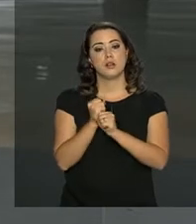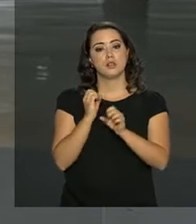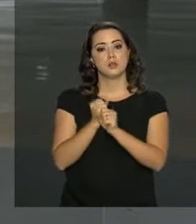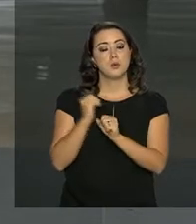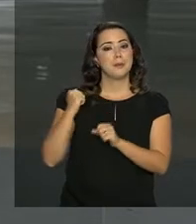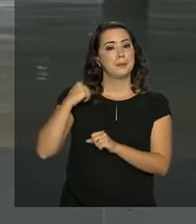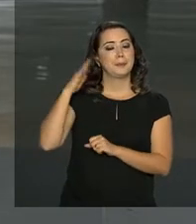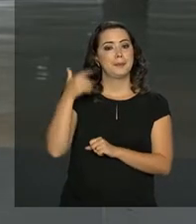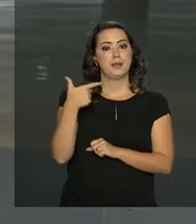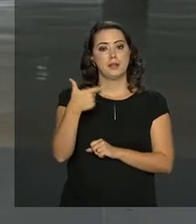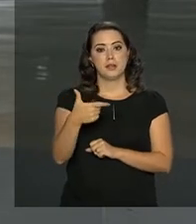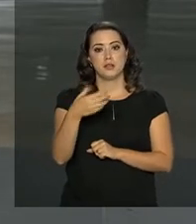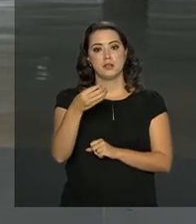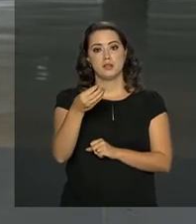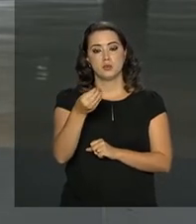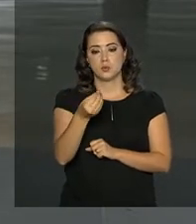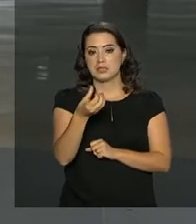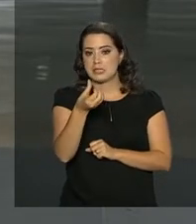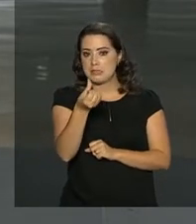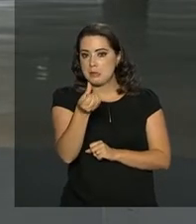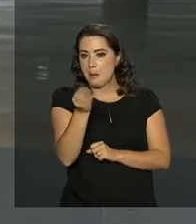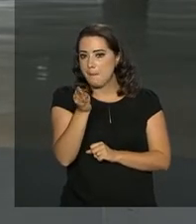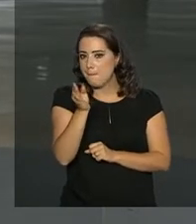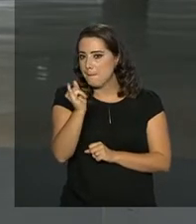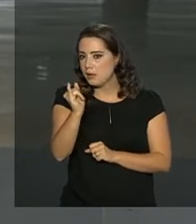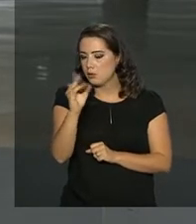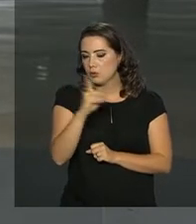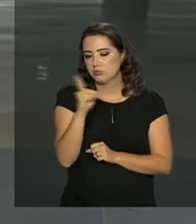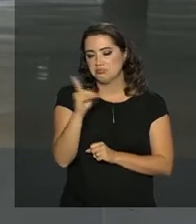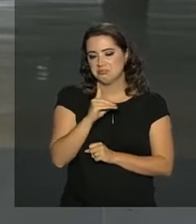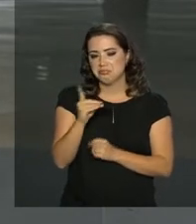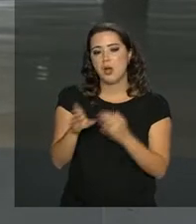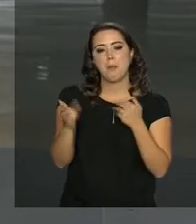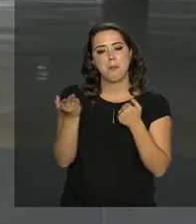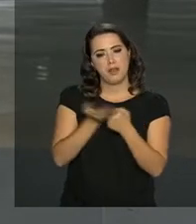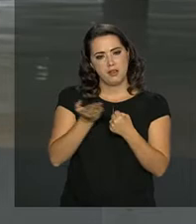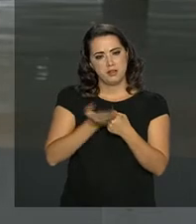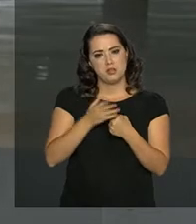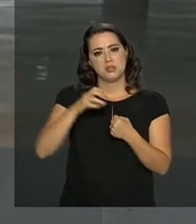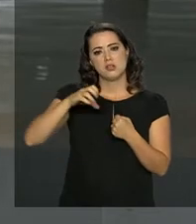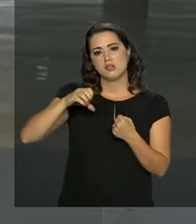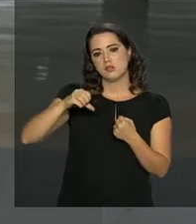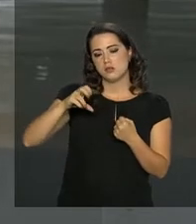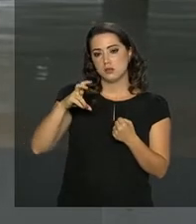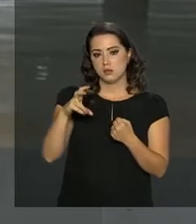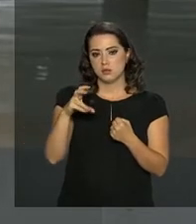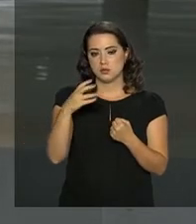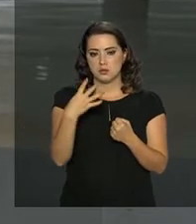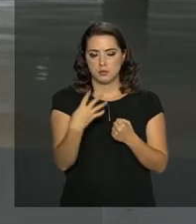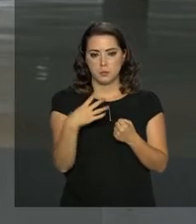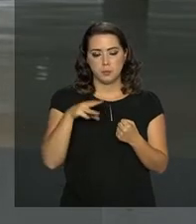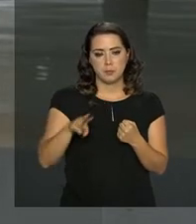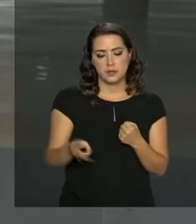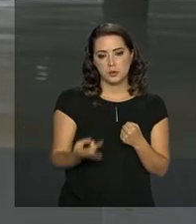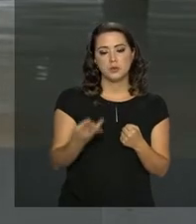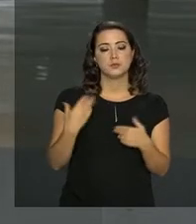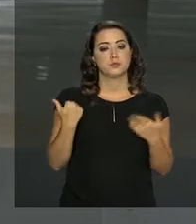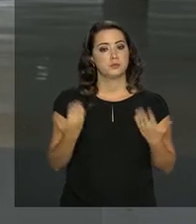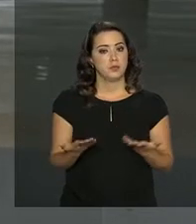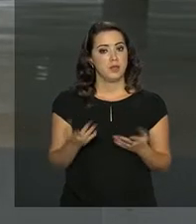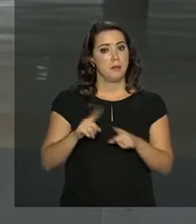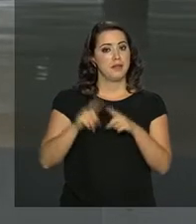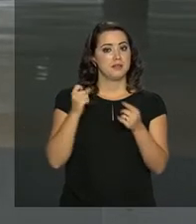mais de 206 bilhões de dólares, com média diária de 954 milhões. Já